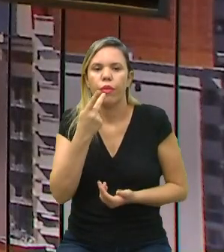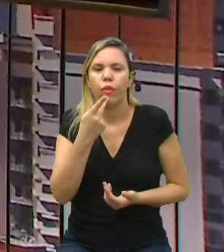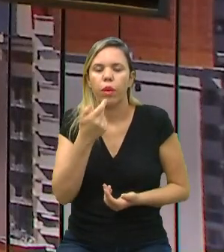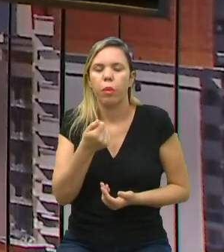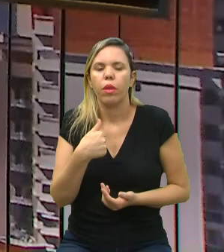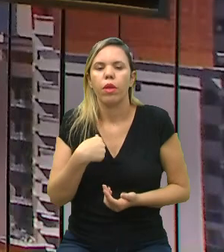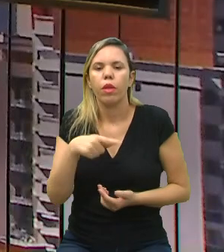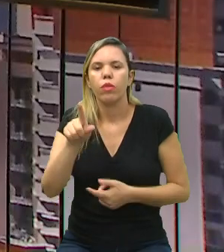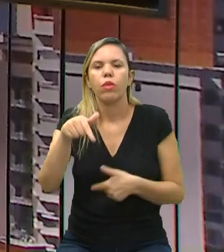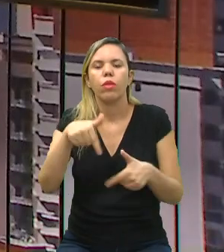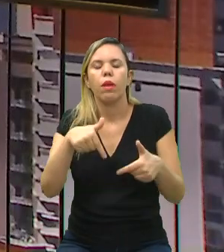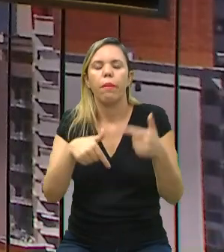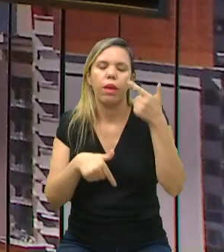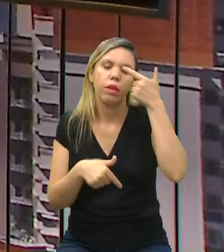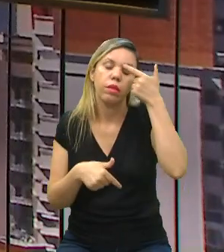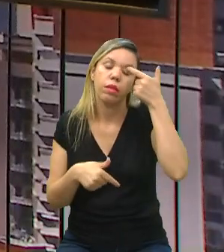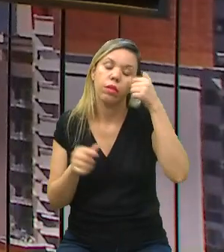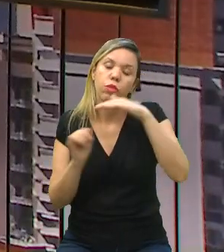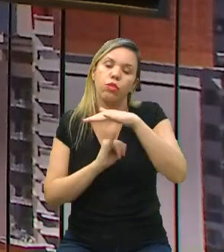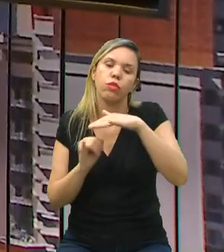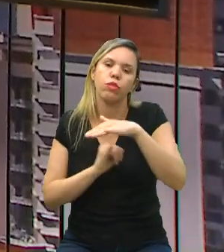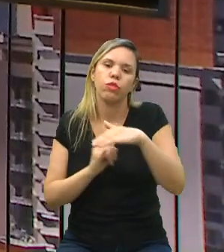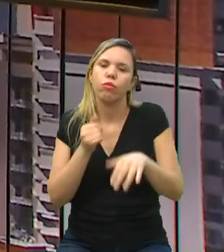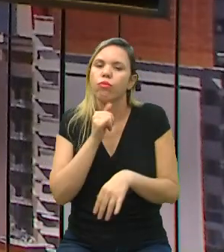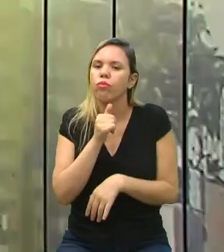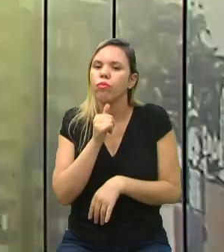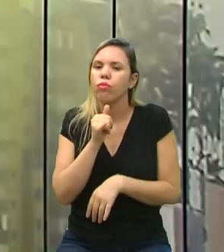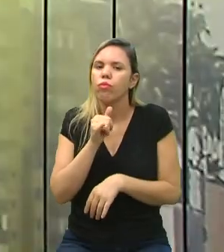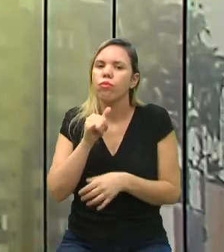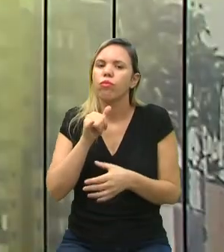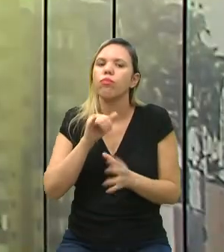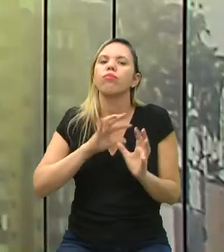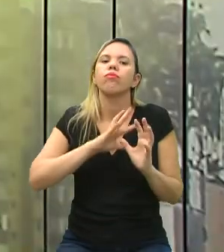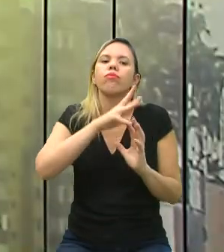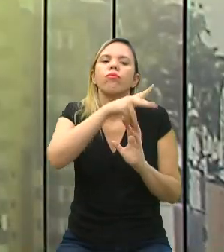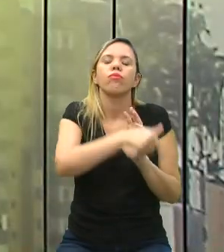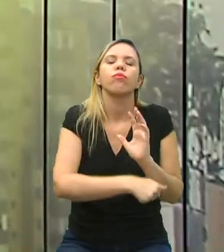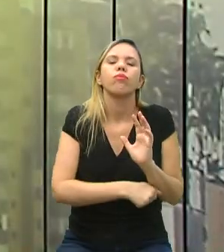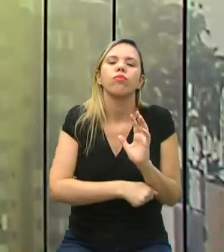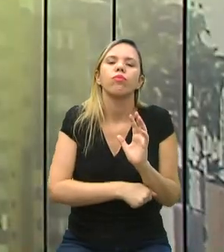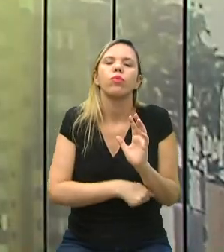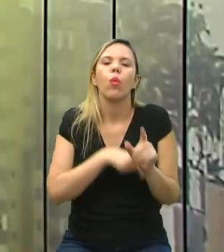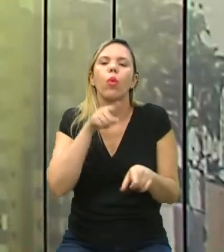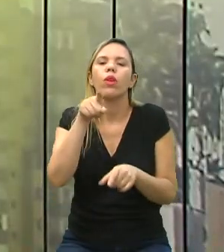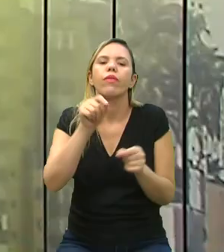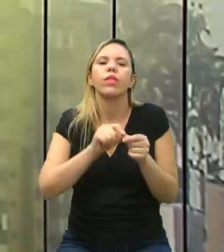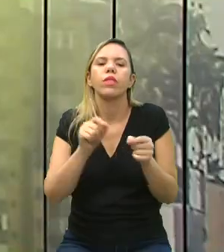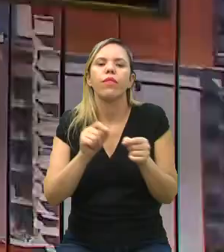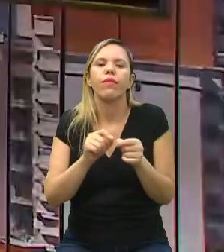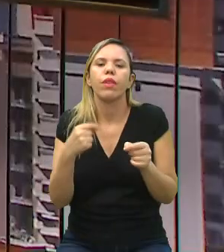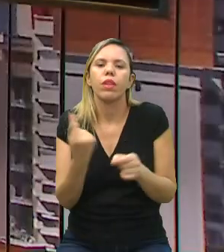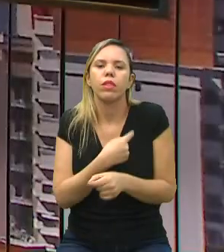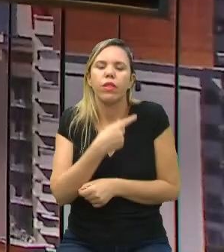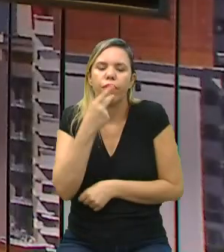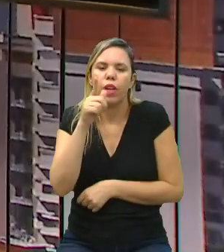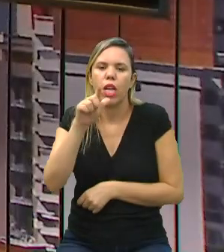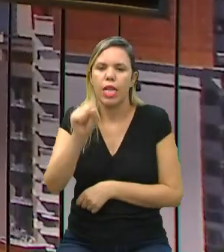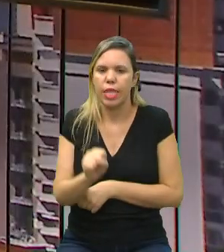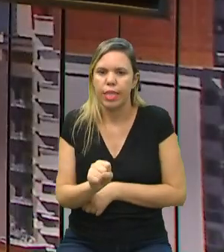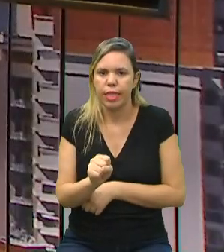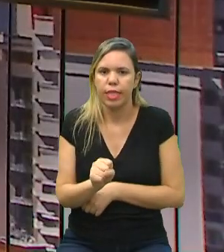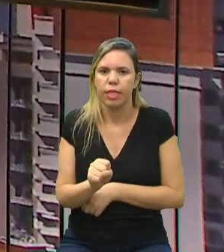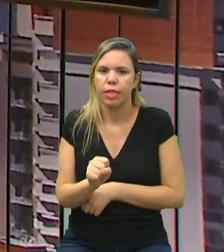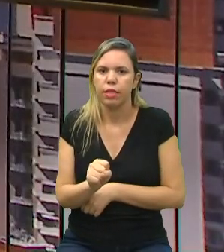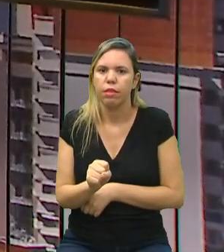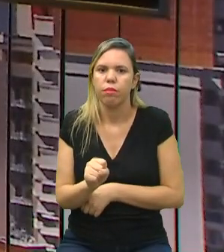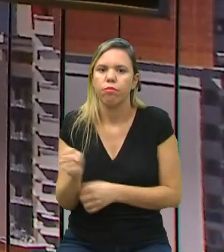Meio Ambiente. Qual é o que vocês fazem? A gente está falando aqui dos gases de efeito estufa, mas tem outros setores também